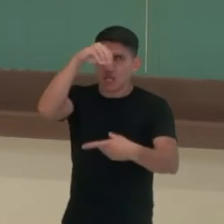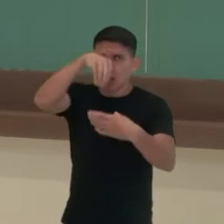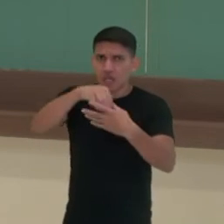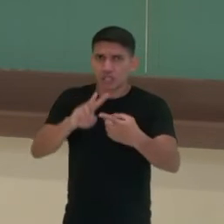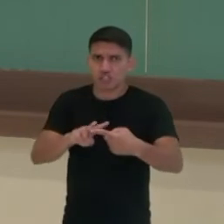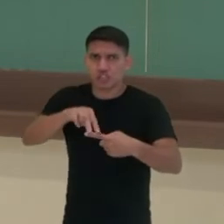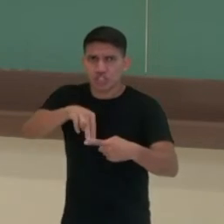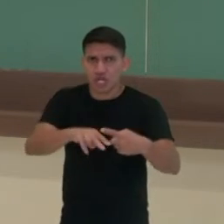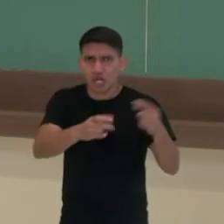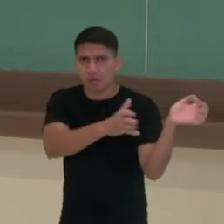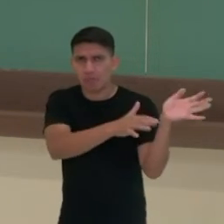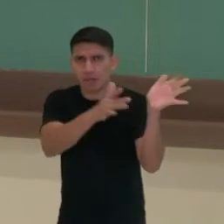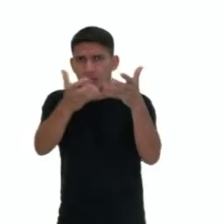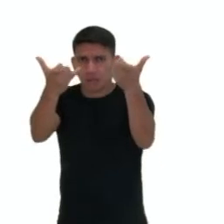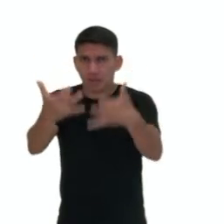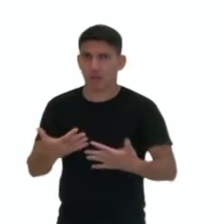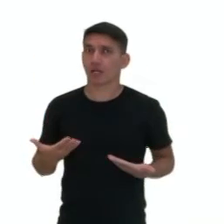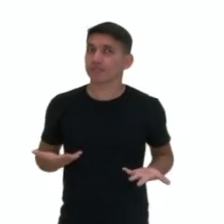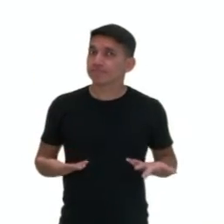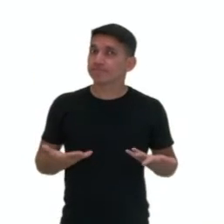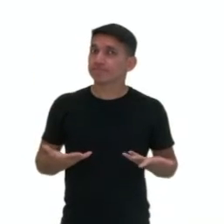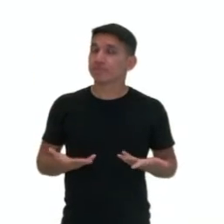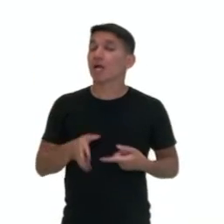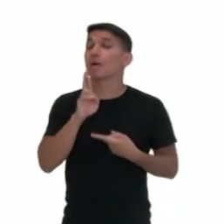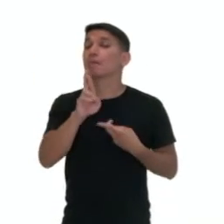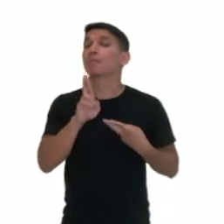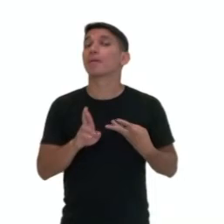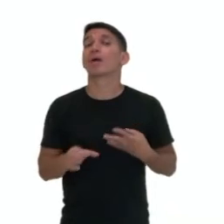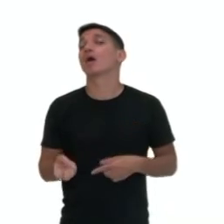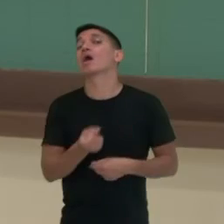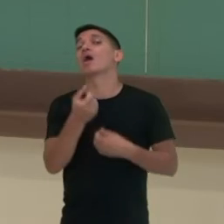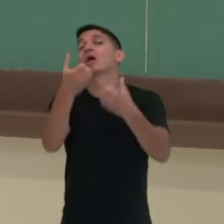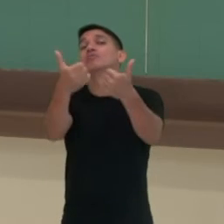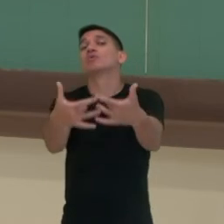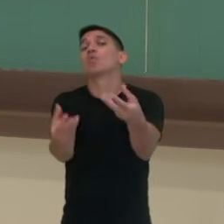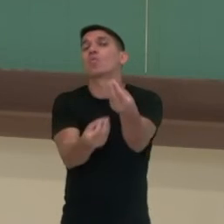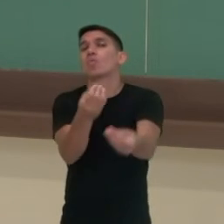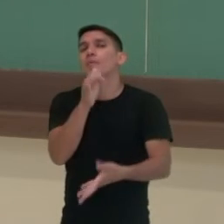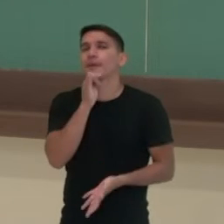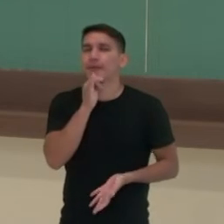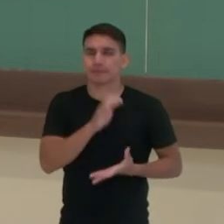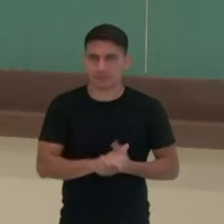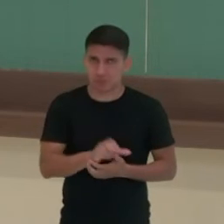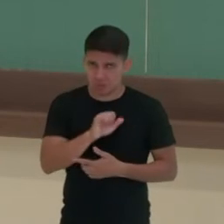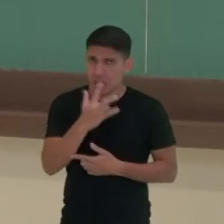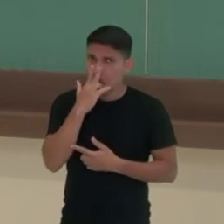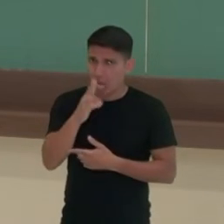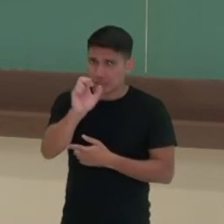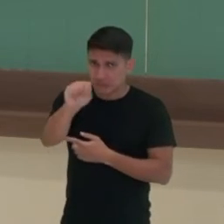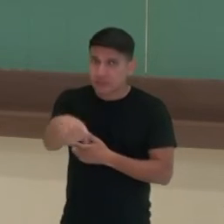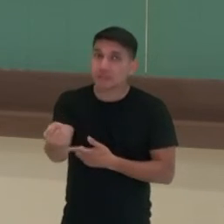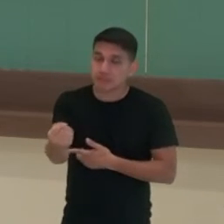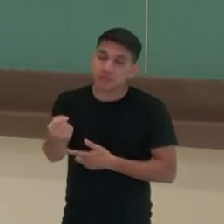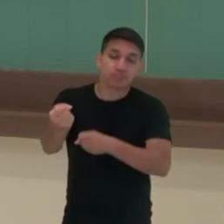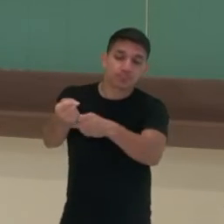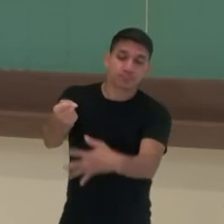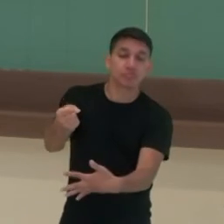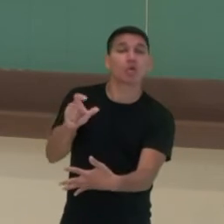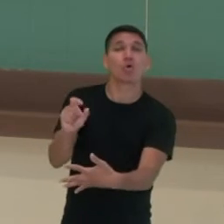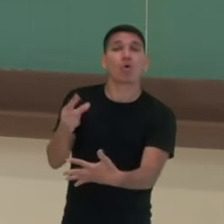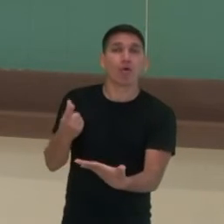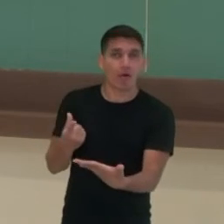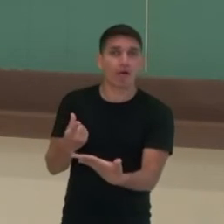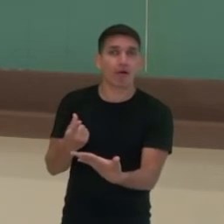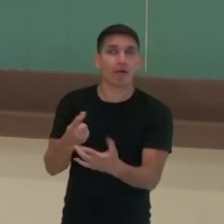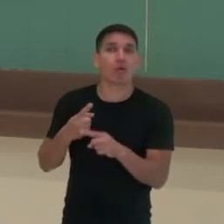dessas ginásticas que a gente conversou? Cite e explane alguns exemplos. Então, se você acha que sim, você vai citar e dizer um